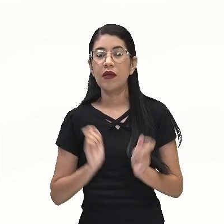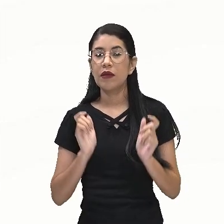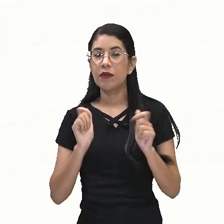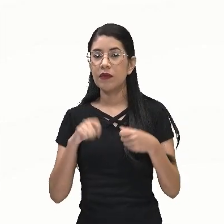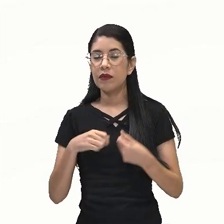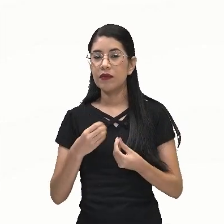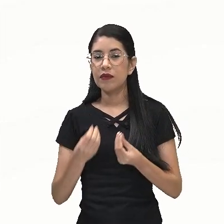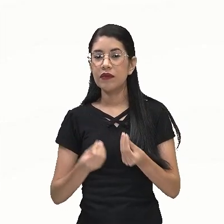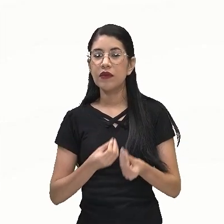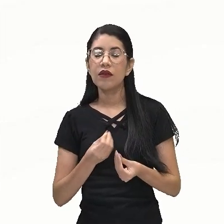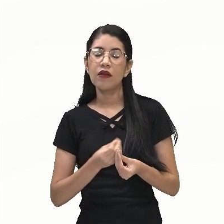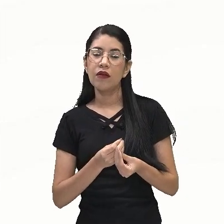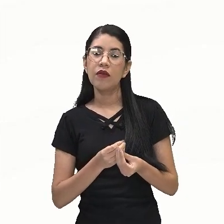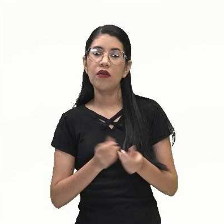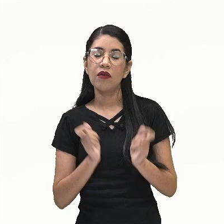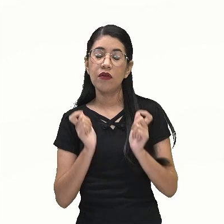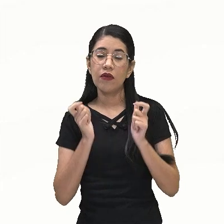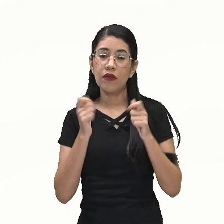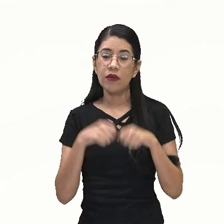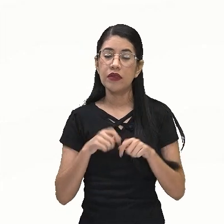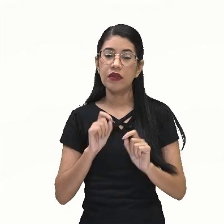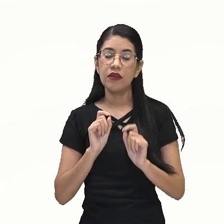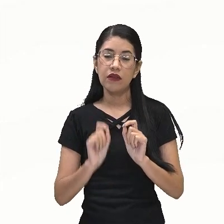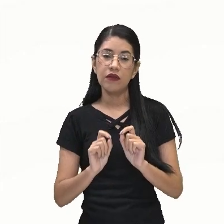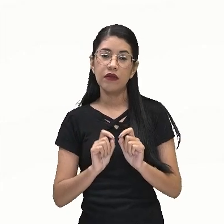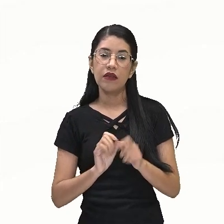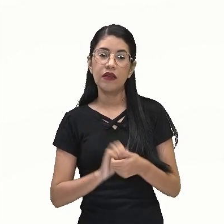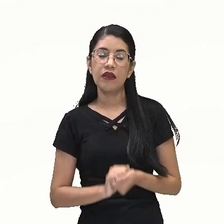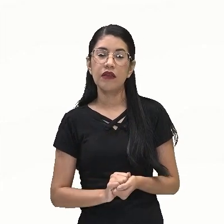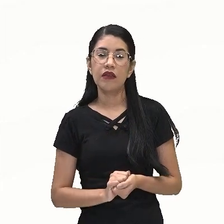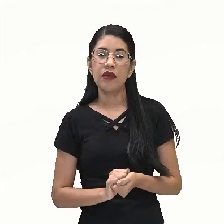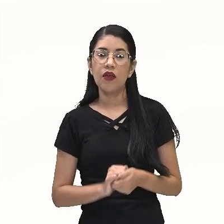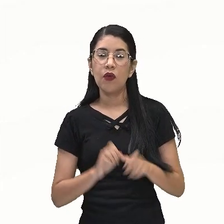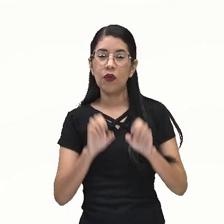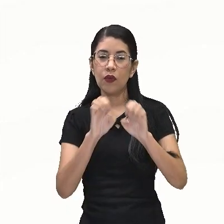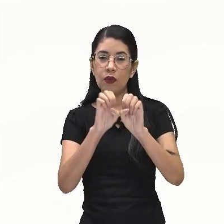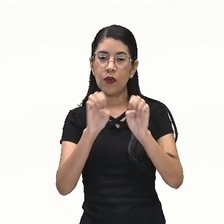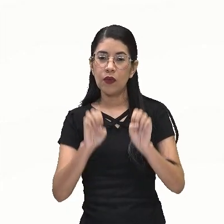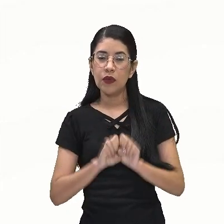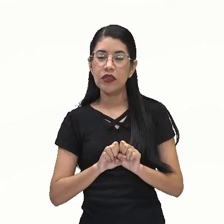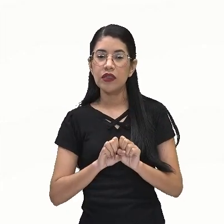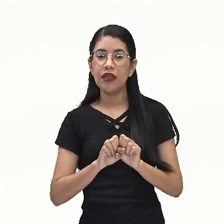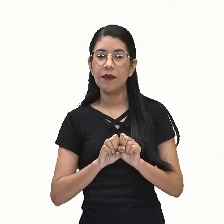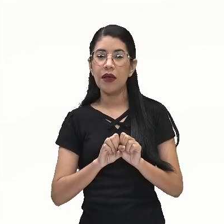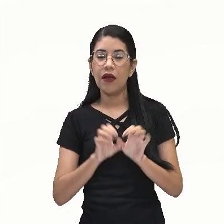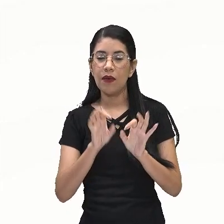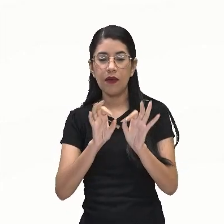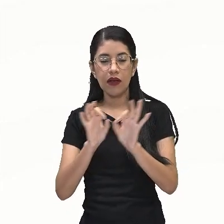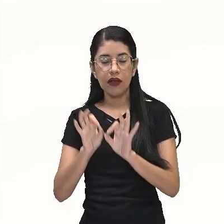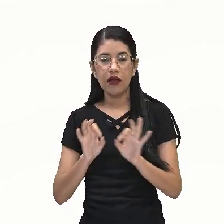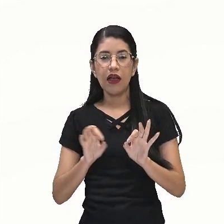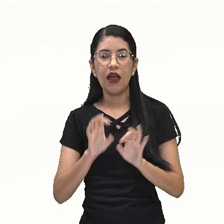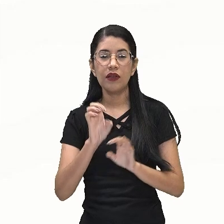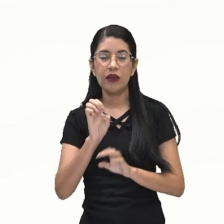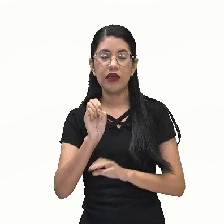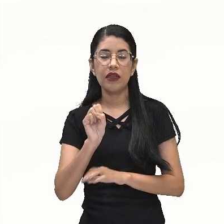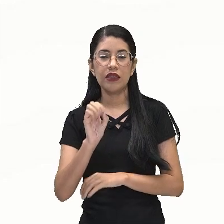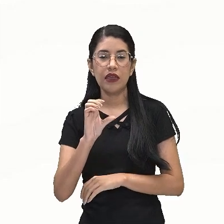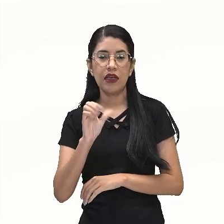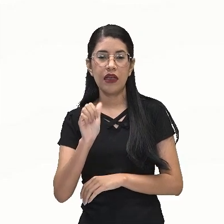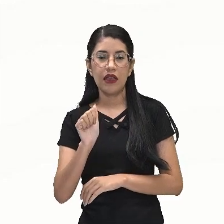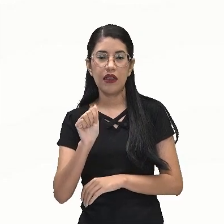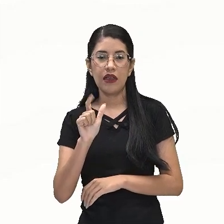conseguir deixar exatamente esse sistema escalonado. Tá? Então, quando